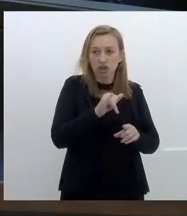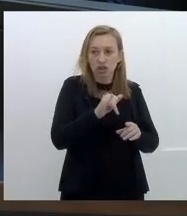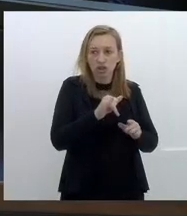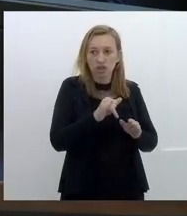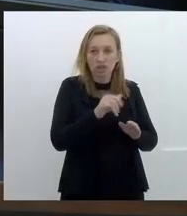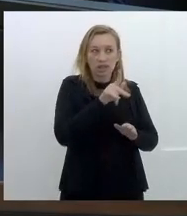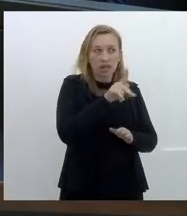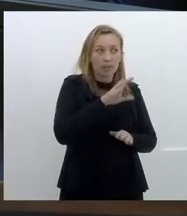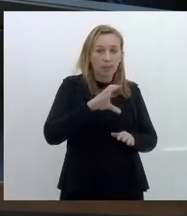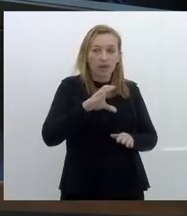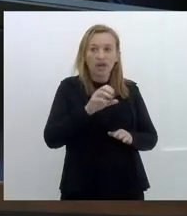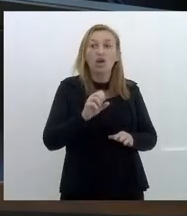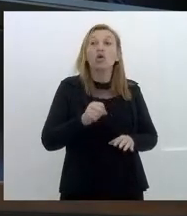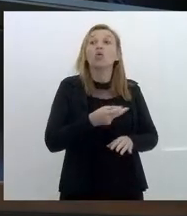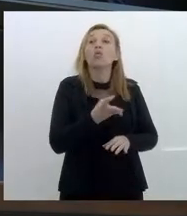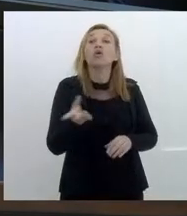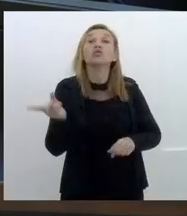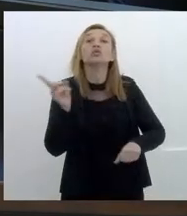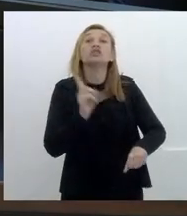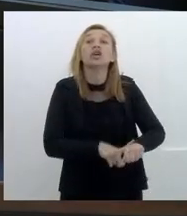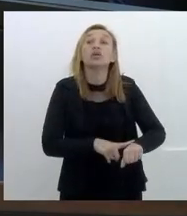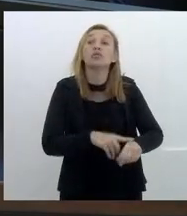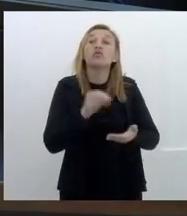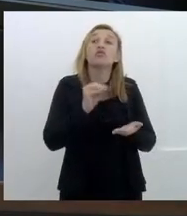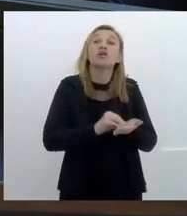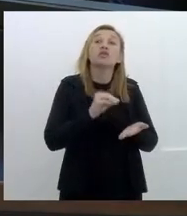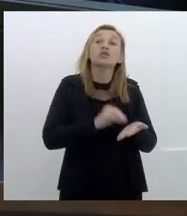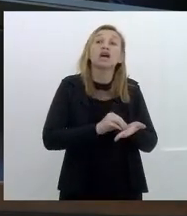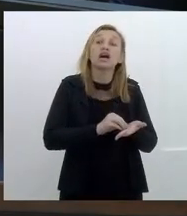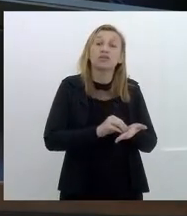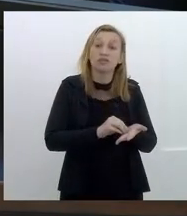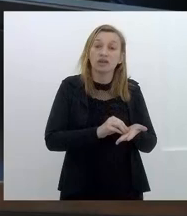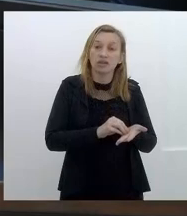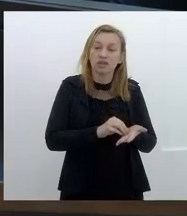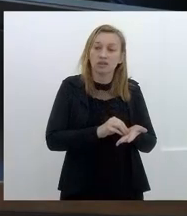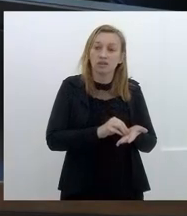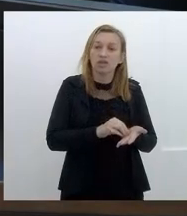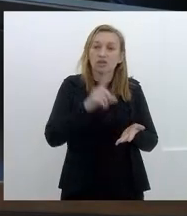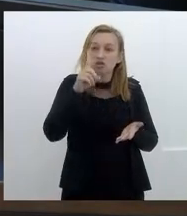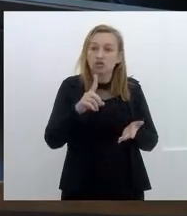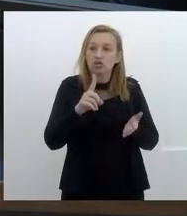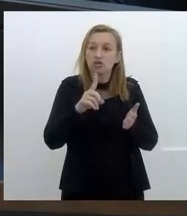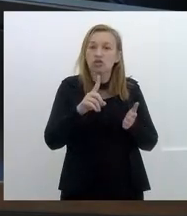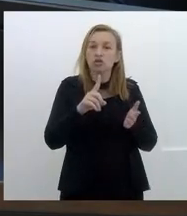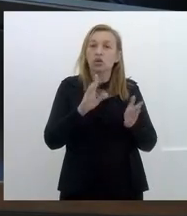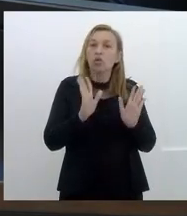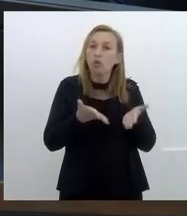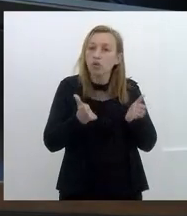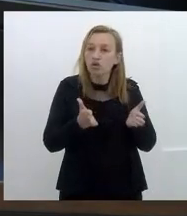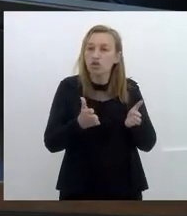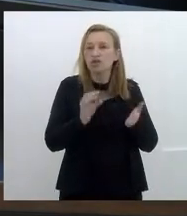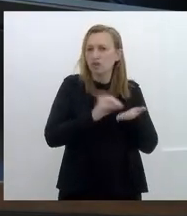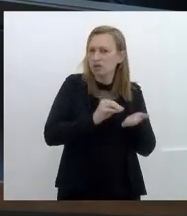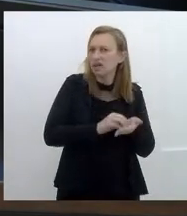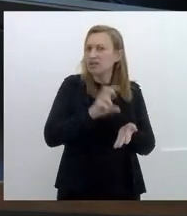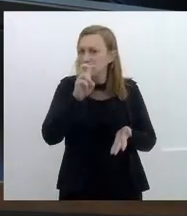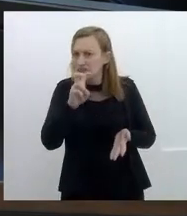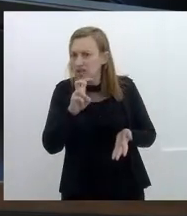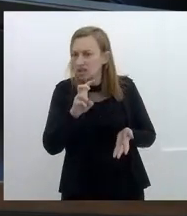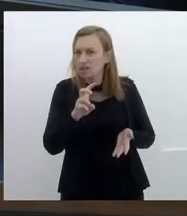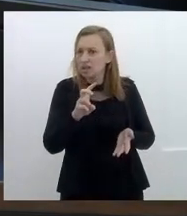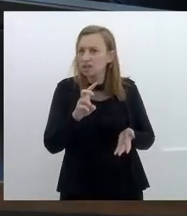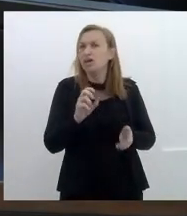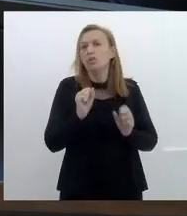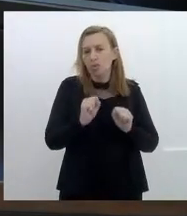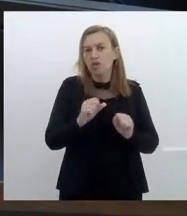e da PEC quanto tempo faltava para mim ter as condições hoje faltava cinco anos eu vou